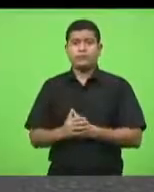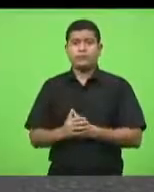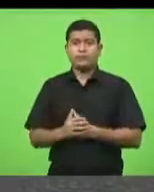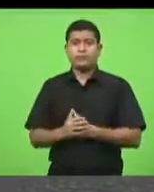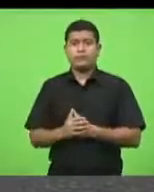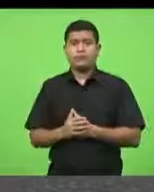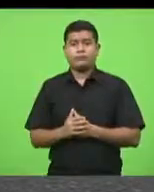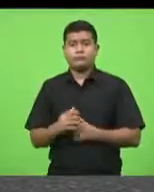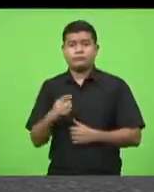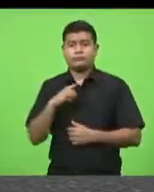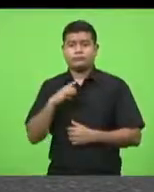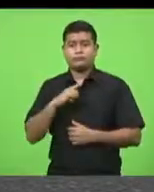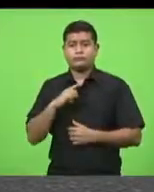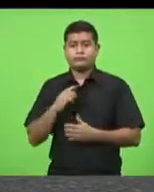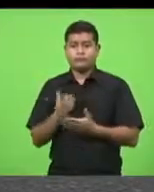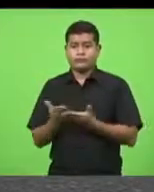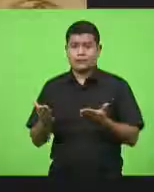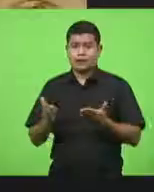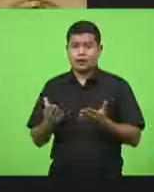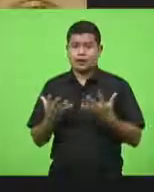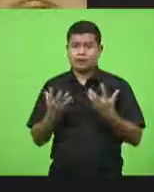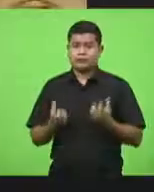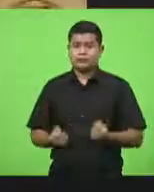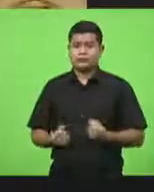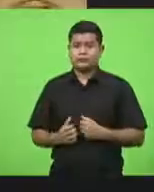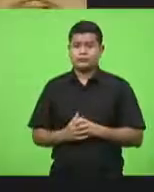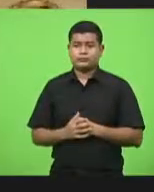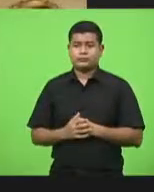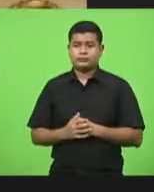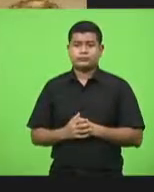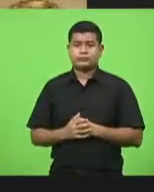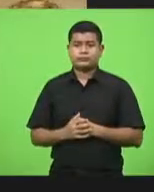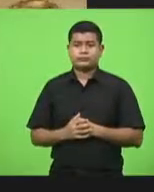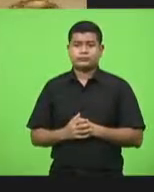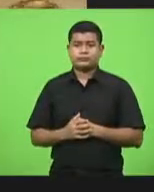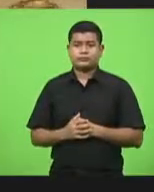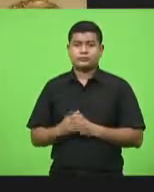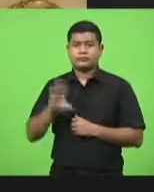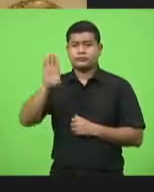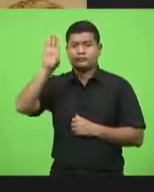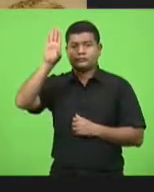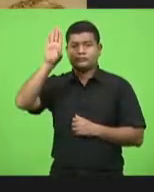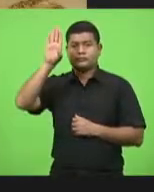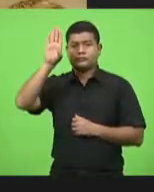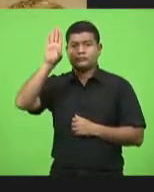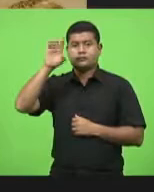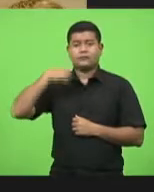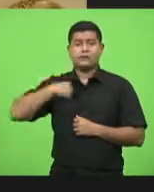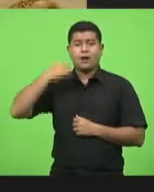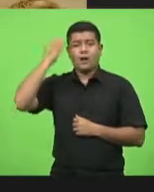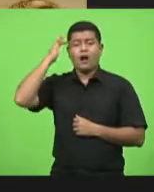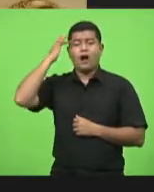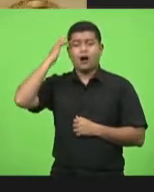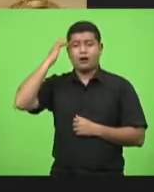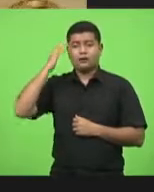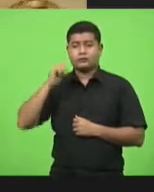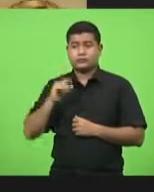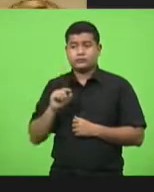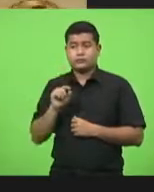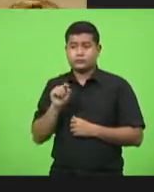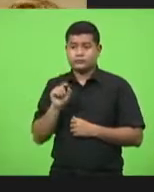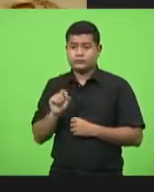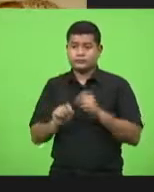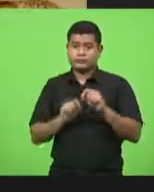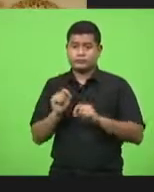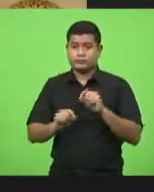nós somos favoráveis. Pela ordem, senhor presidente. Pela ordem, deputado Maurício Kudilark. Eu acho que o senhor faz